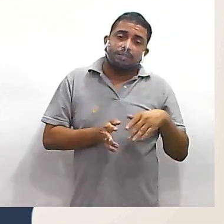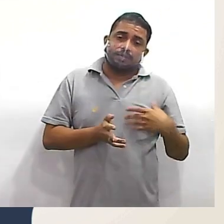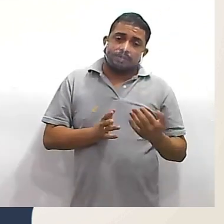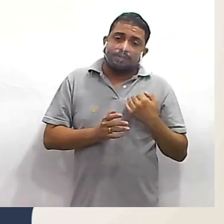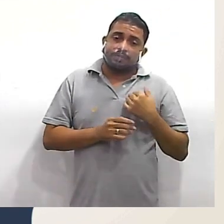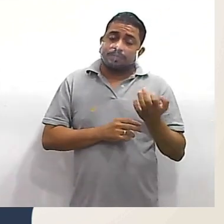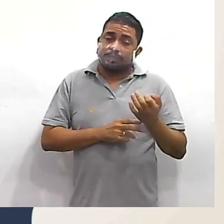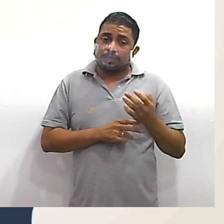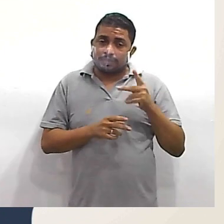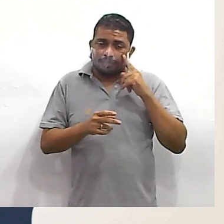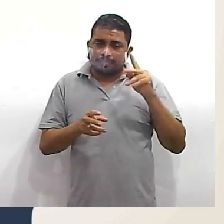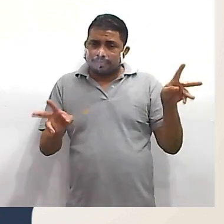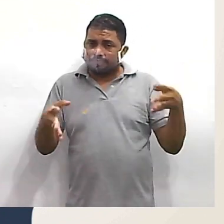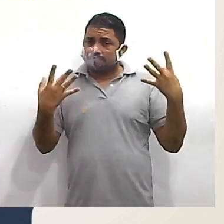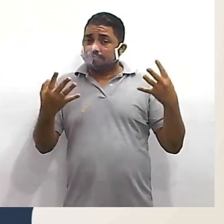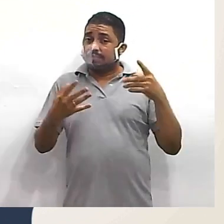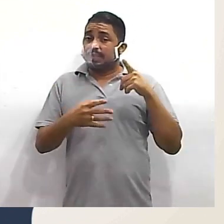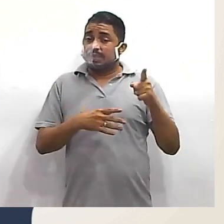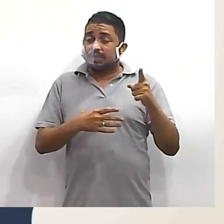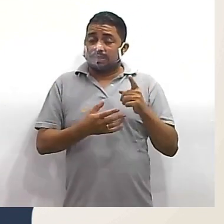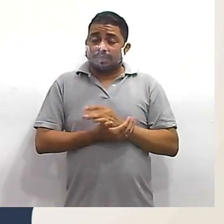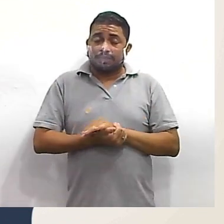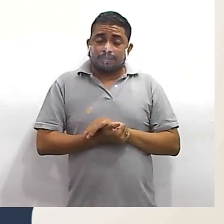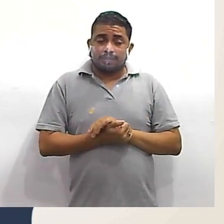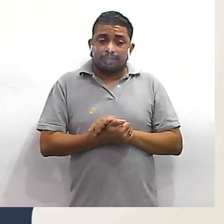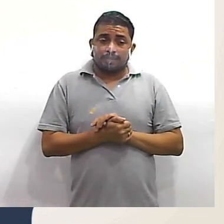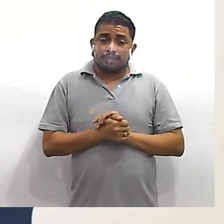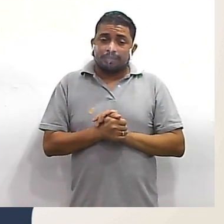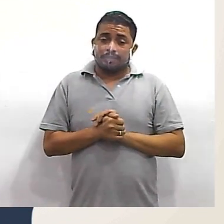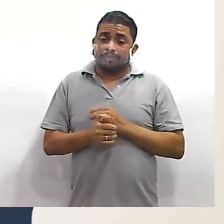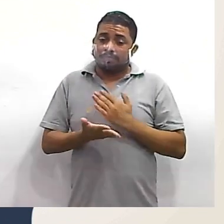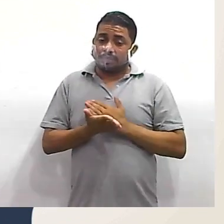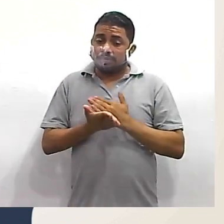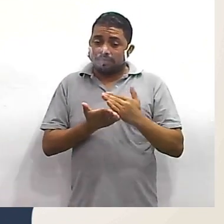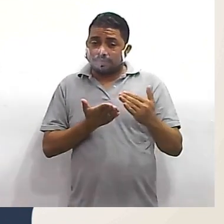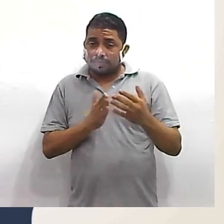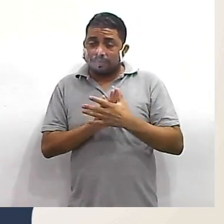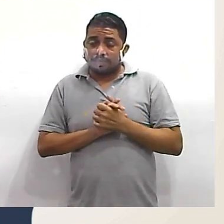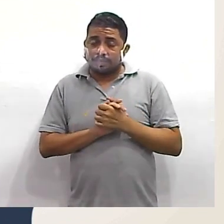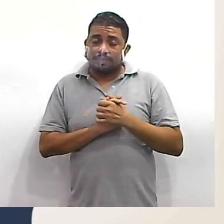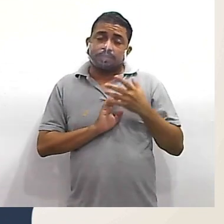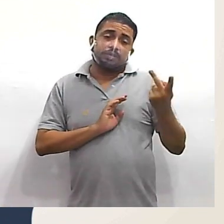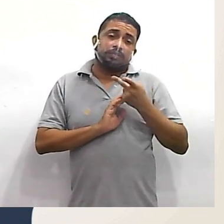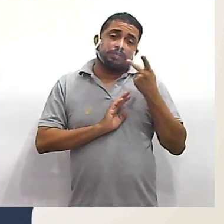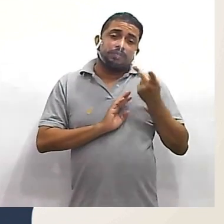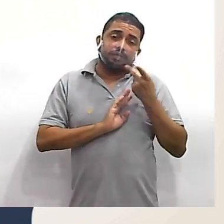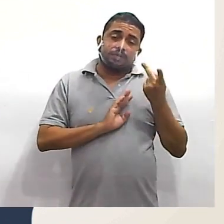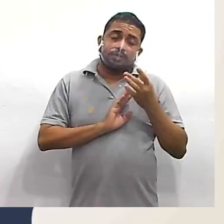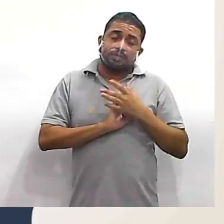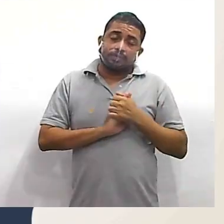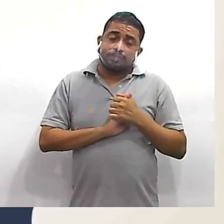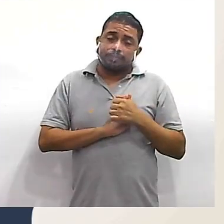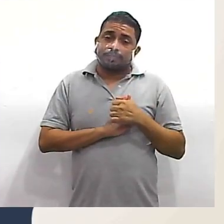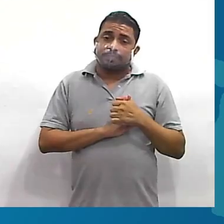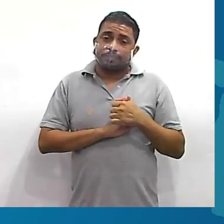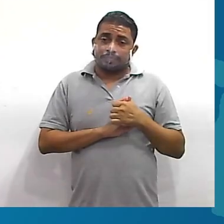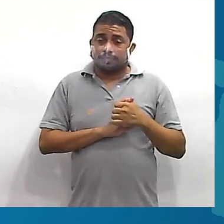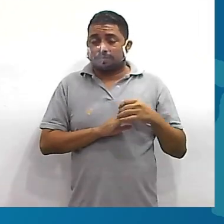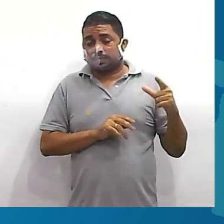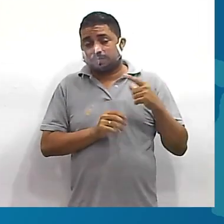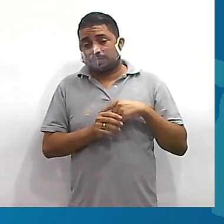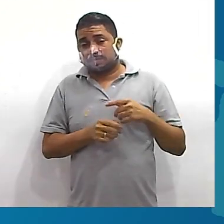eu quero chamar a atenção lá para as competências iniciais, quando a gente estava falando sobre a parte